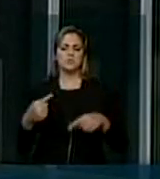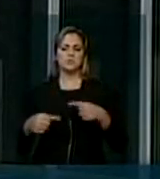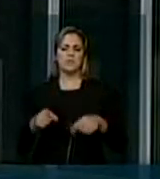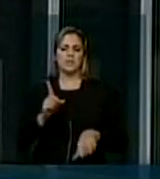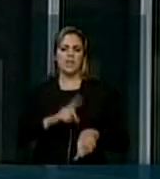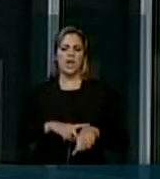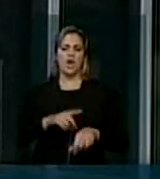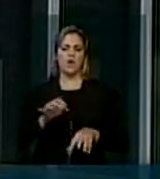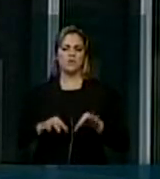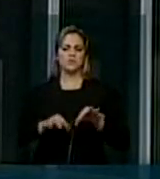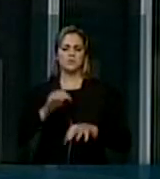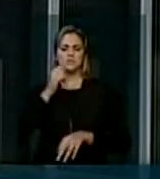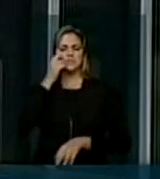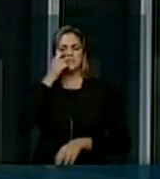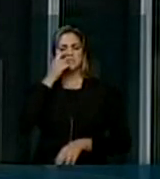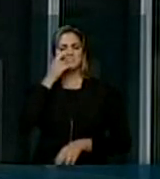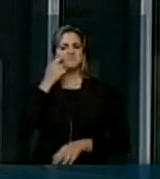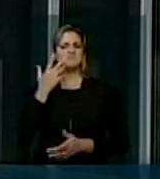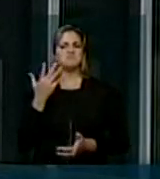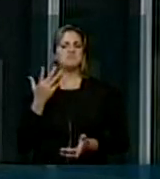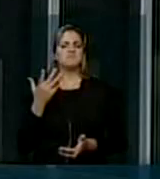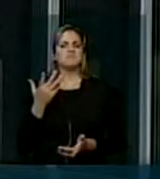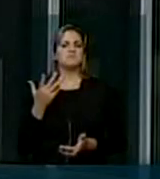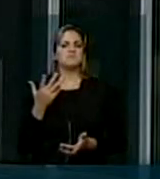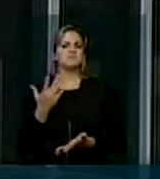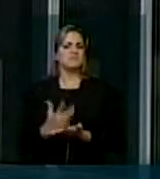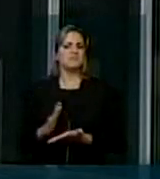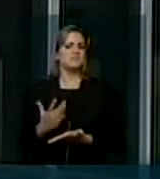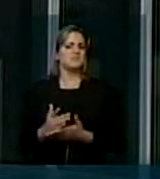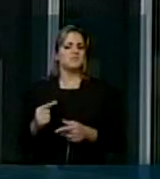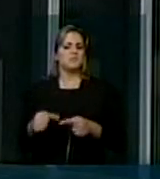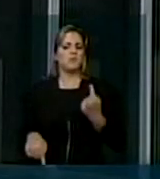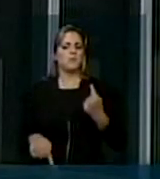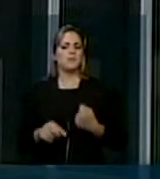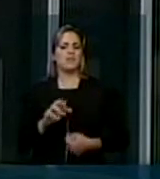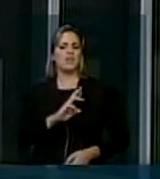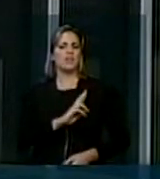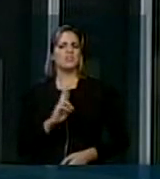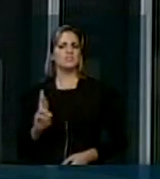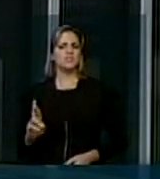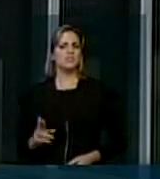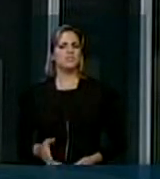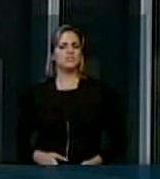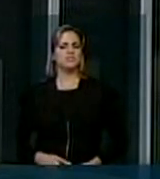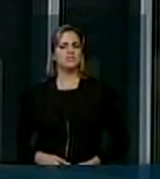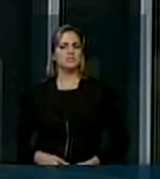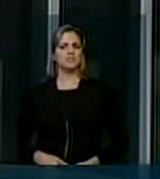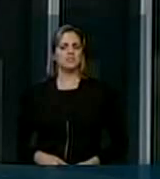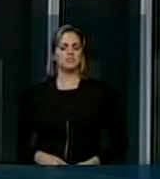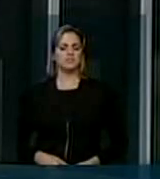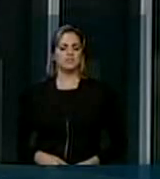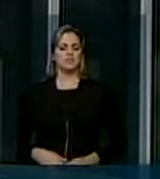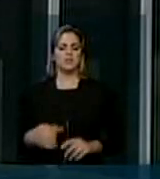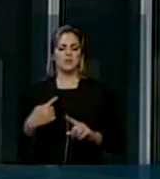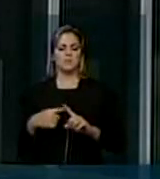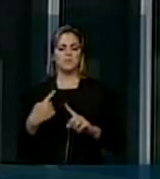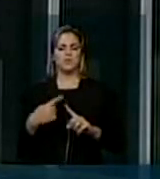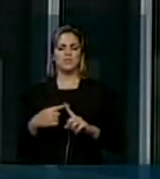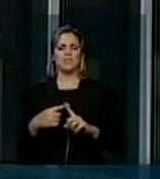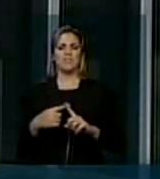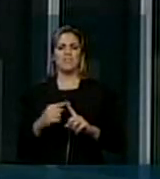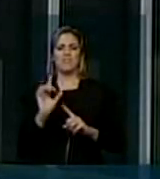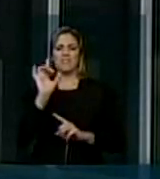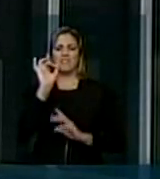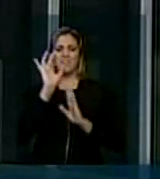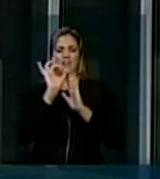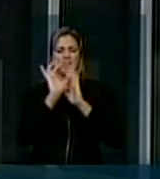naquela corte, naquela oportunidade, e esses temas, esses tópicos em